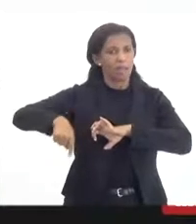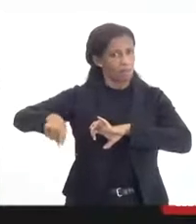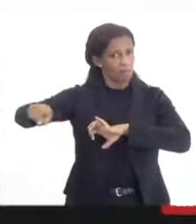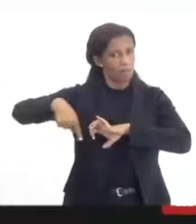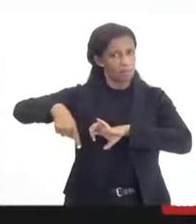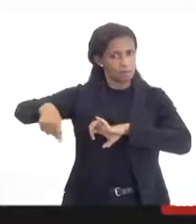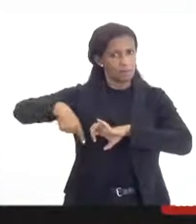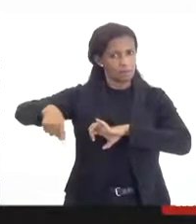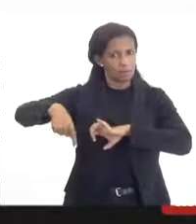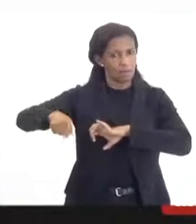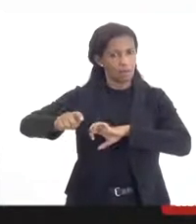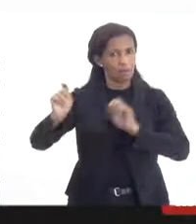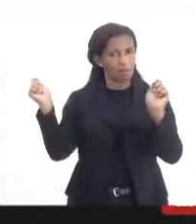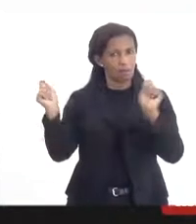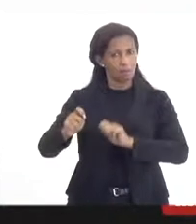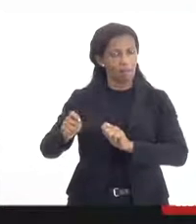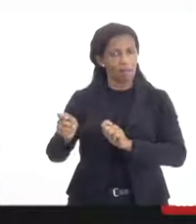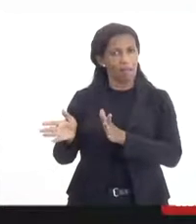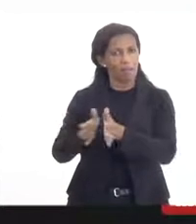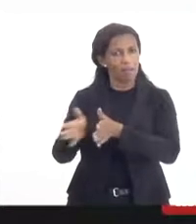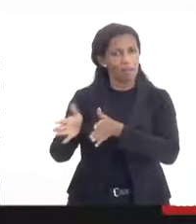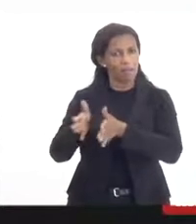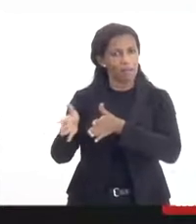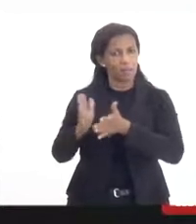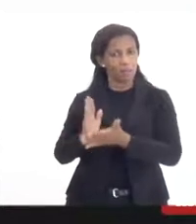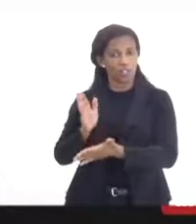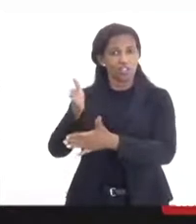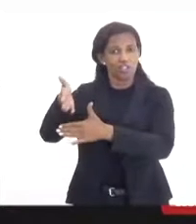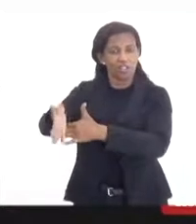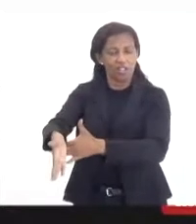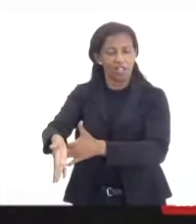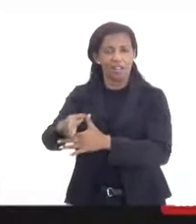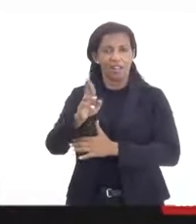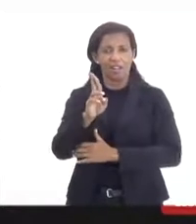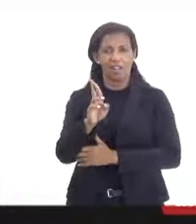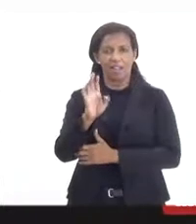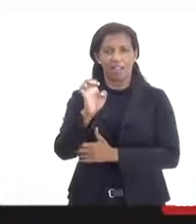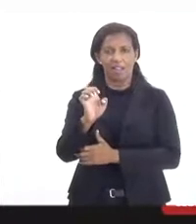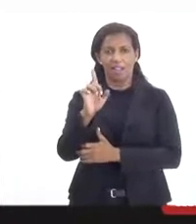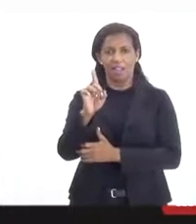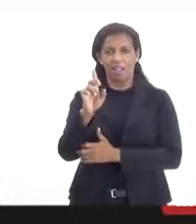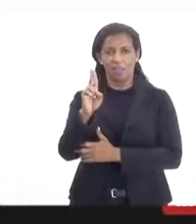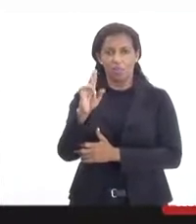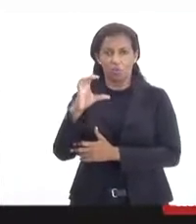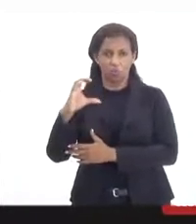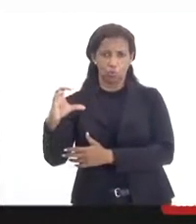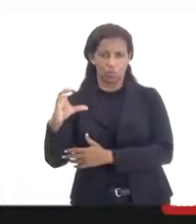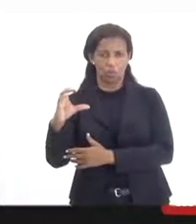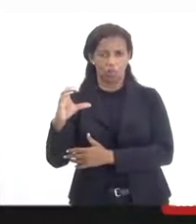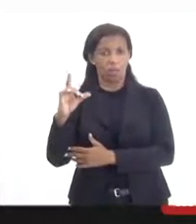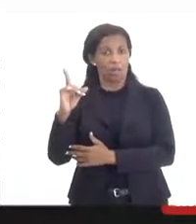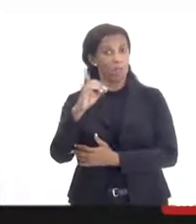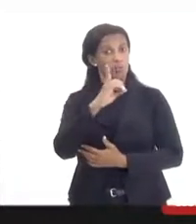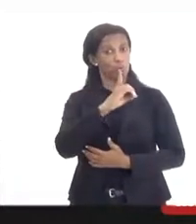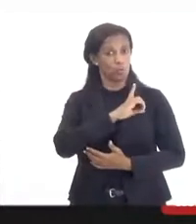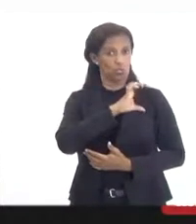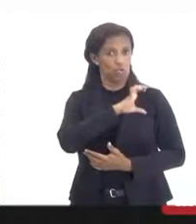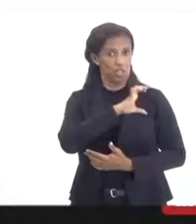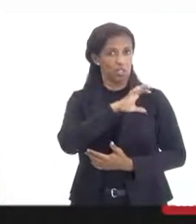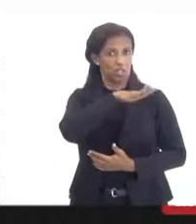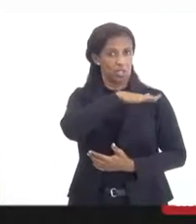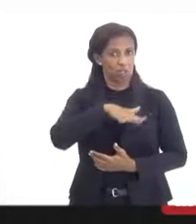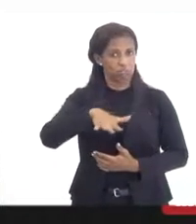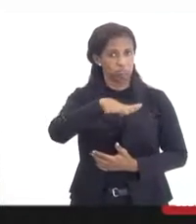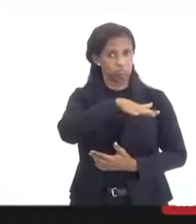ela permite, né, mediante chegada na Reduc, na refinaria de Caxias, há o escoamento